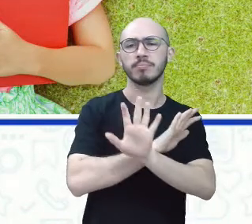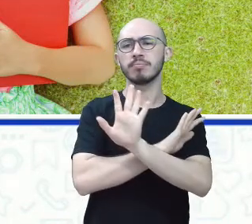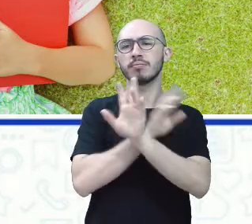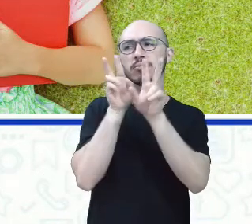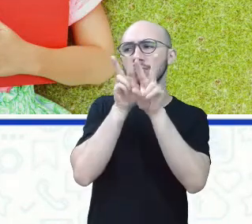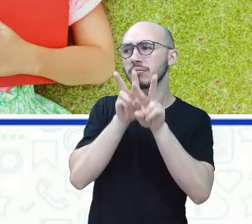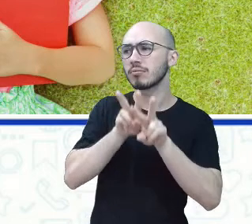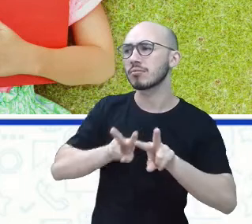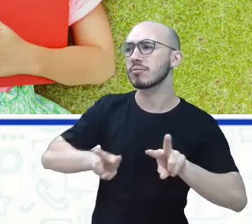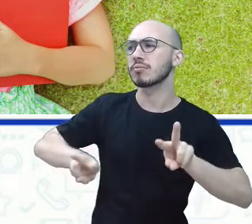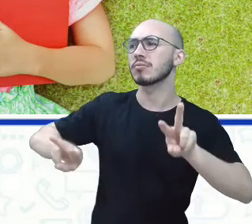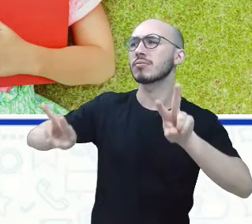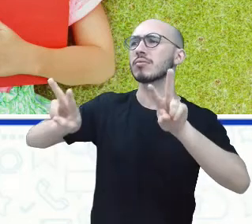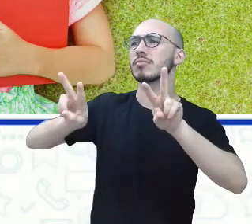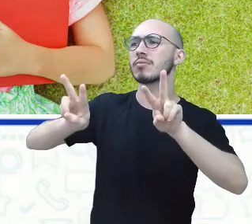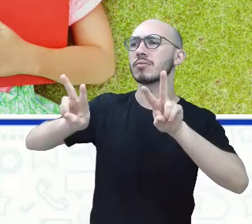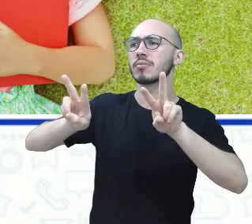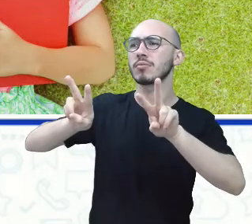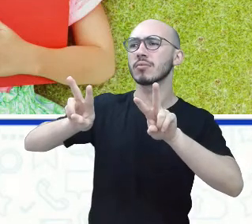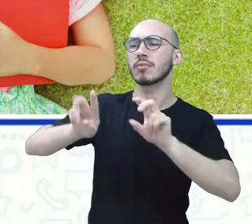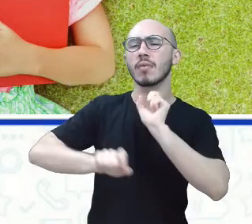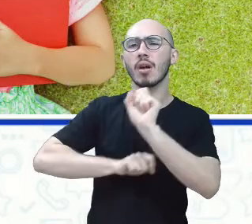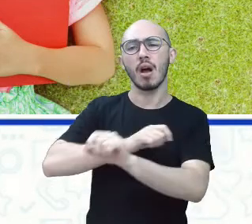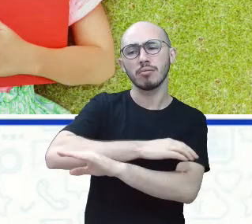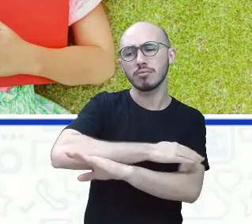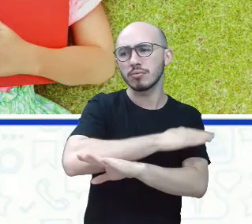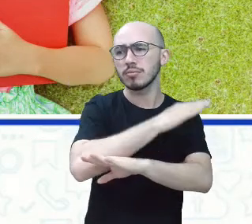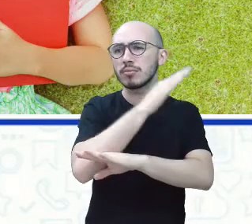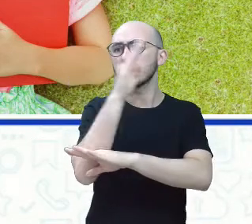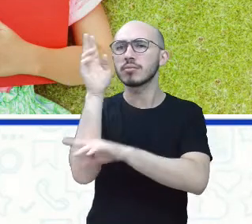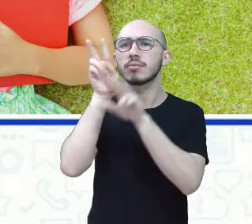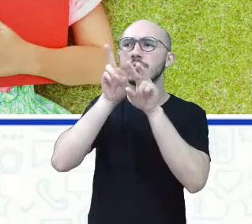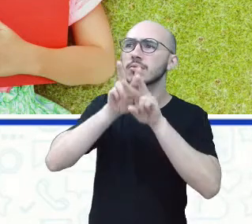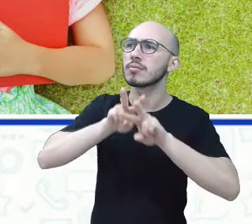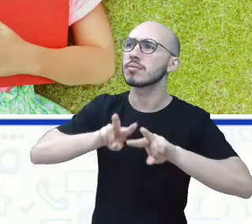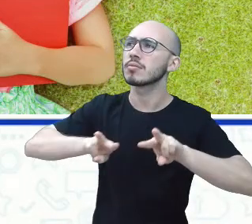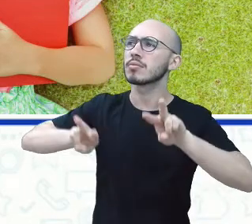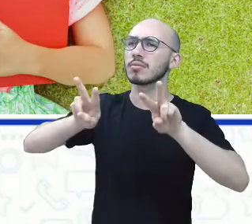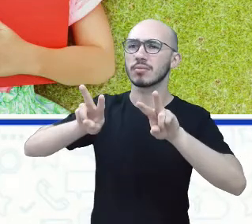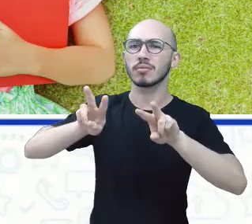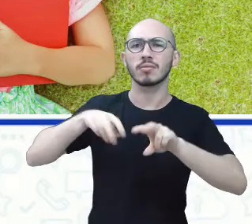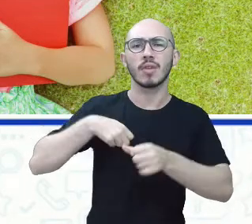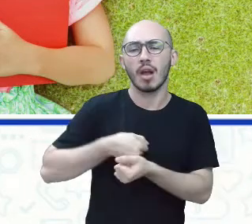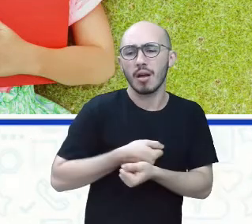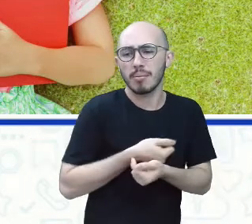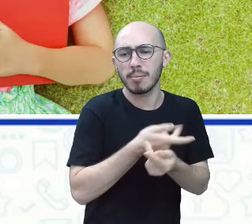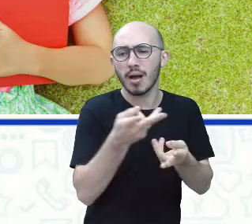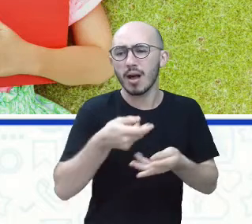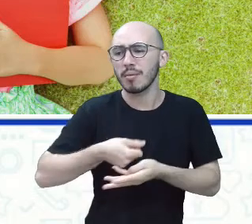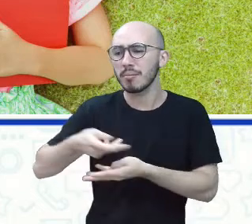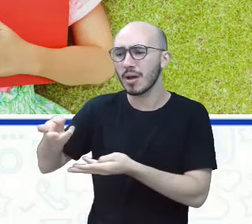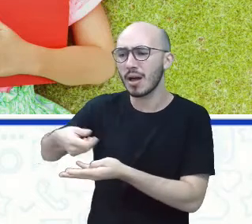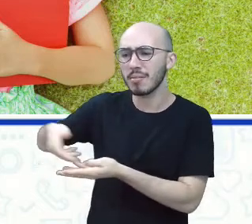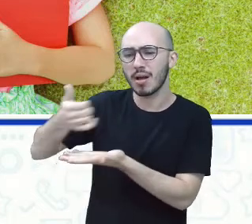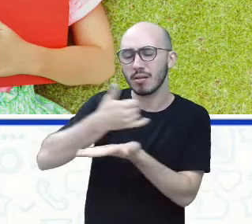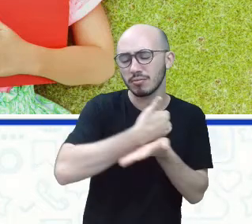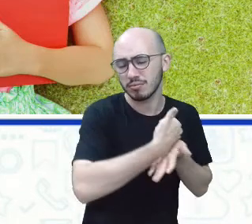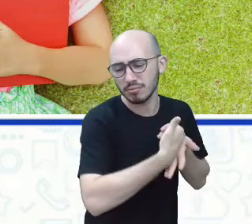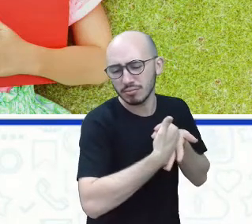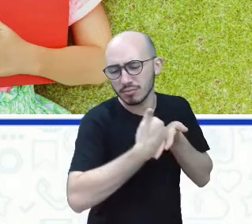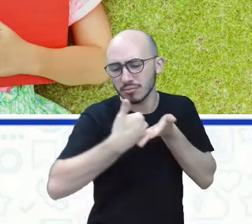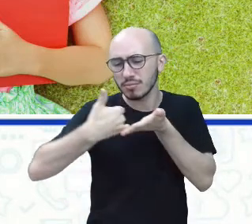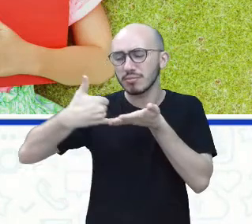paisagem vista na janela. Não distribuirei entorpecentes ou carta de suicida.